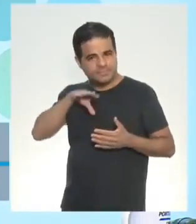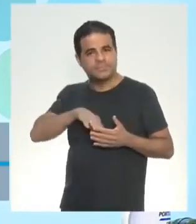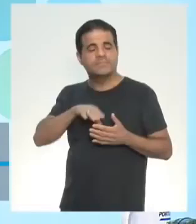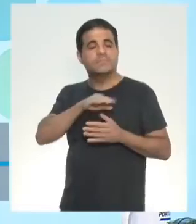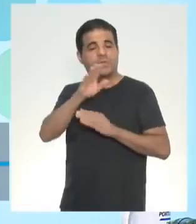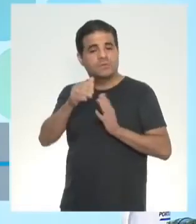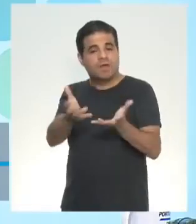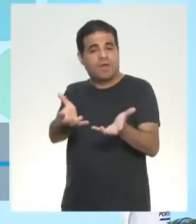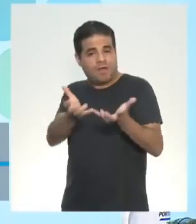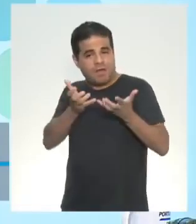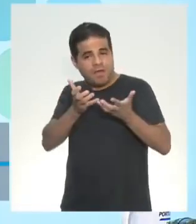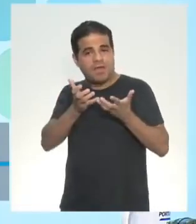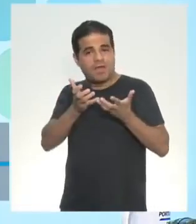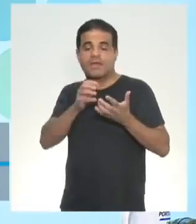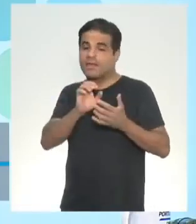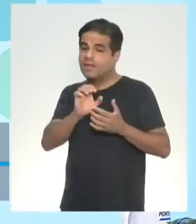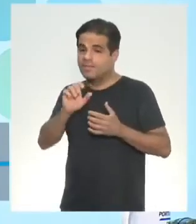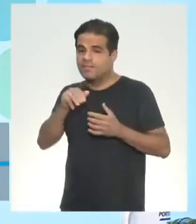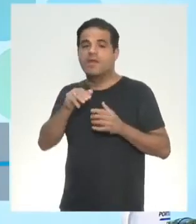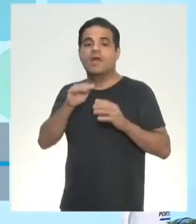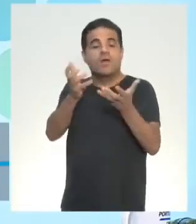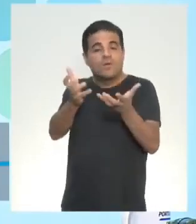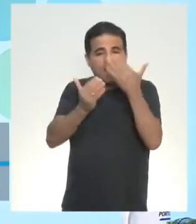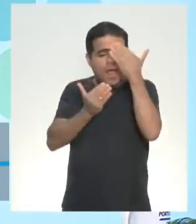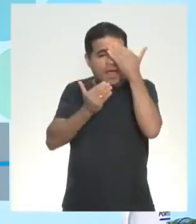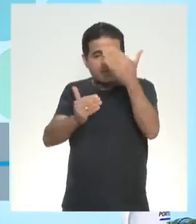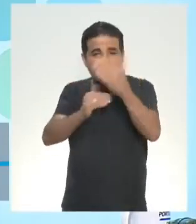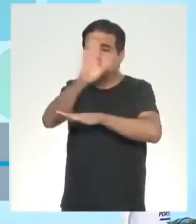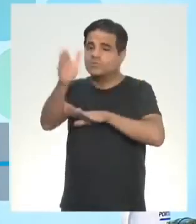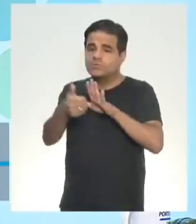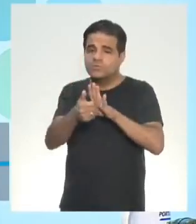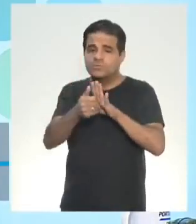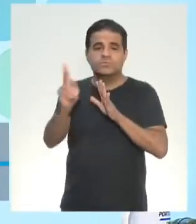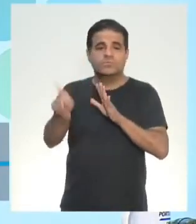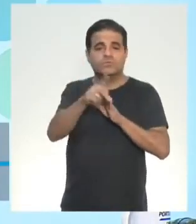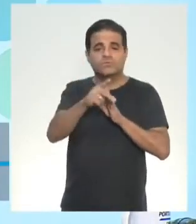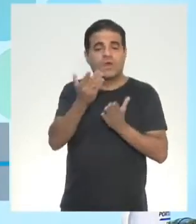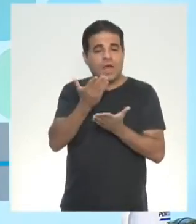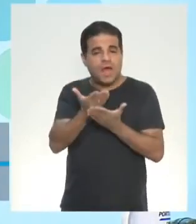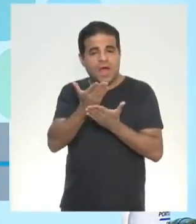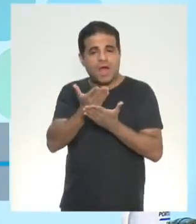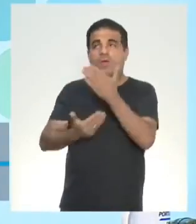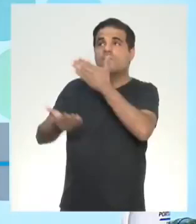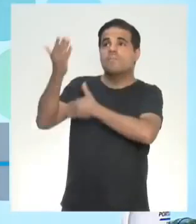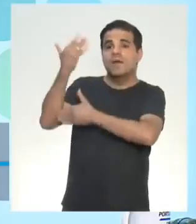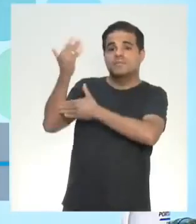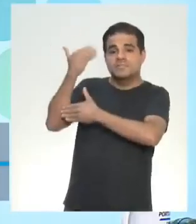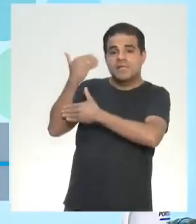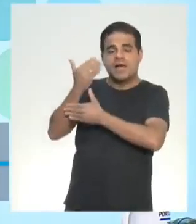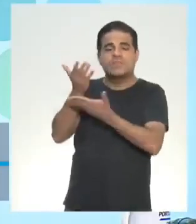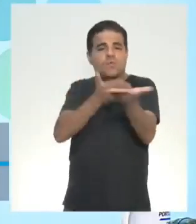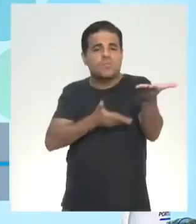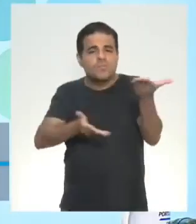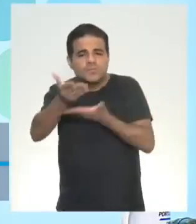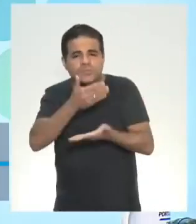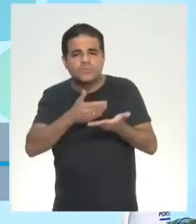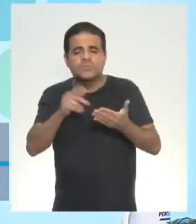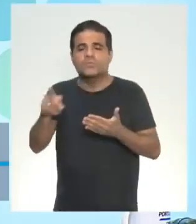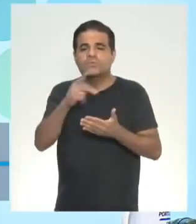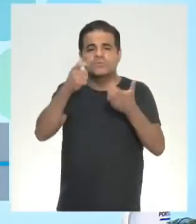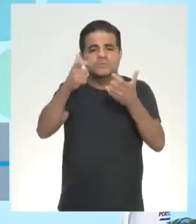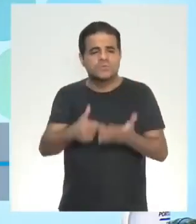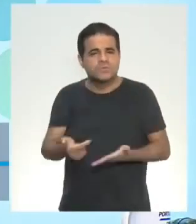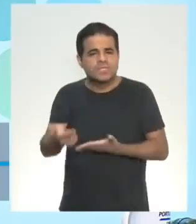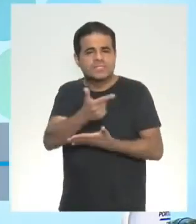CMSP_EM. Eu quero agradecer aos professores que na aula passada vocês compartilharam aí. Teve um professor que falou de um desenho